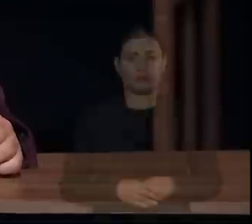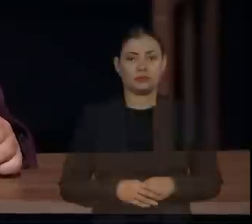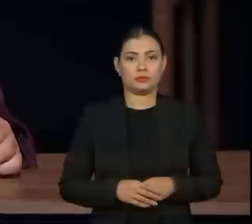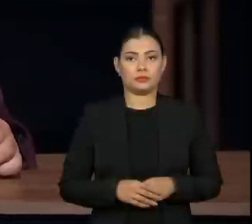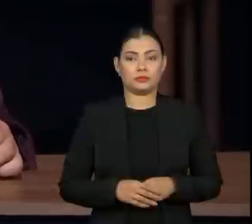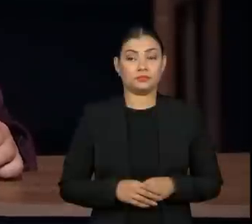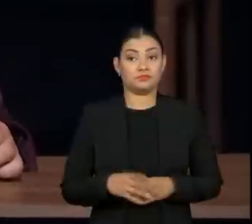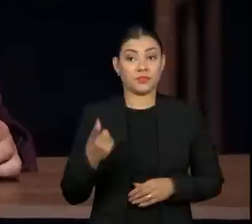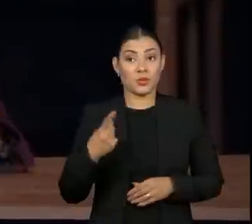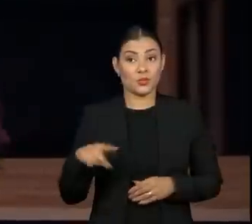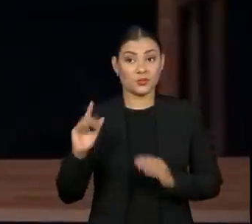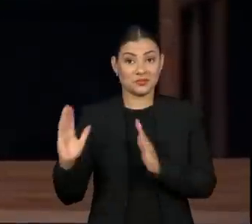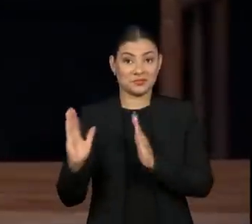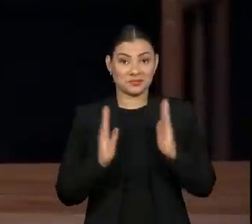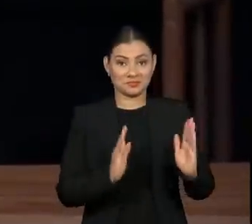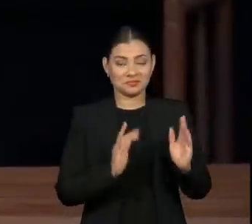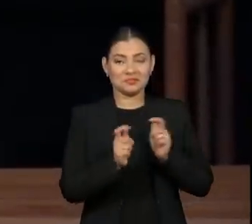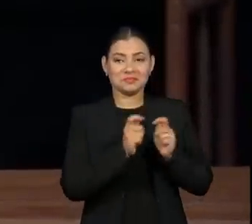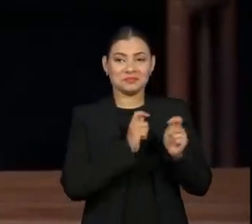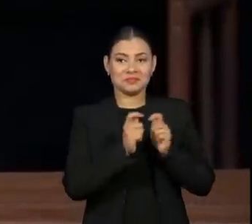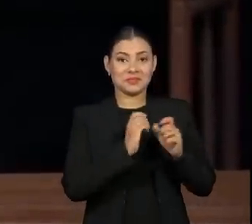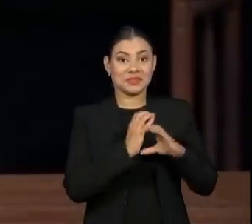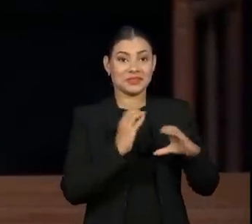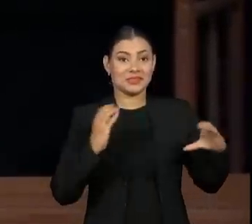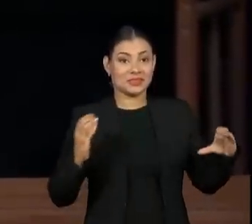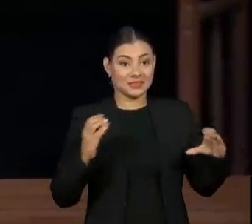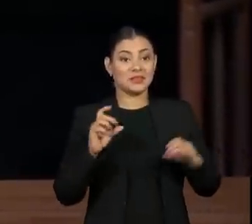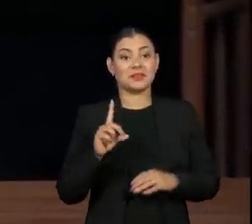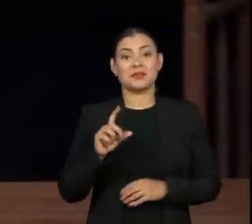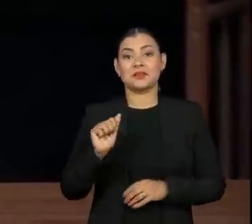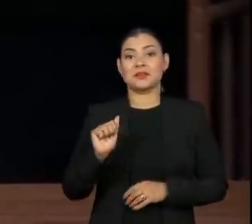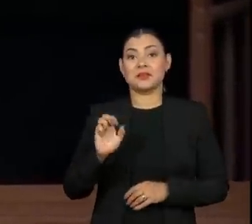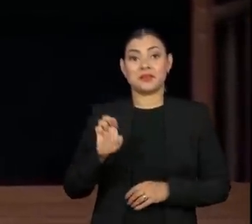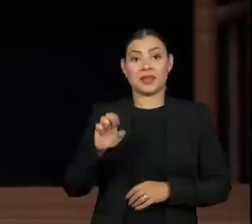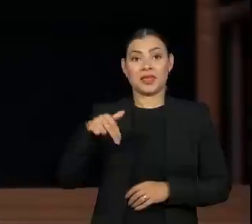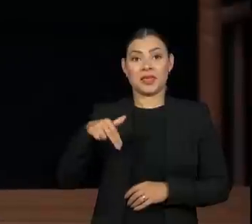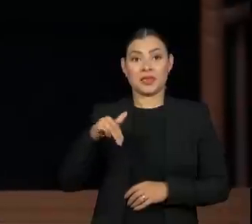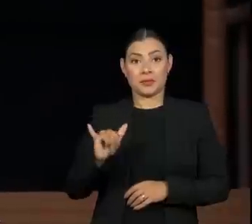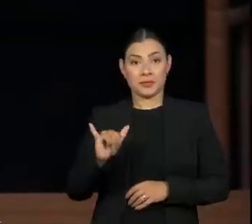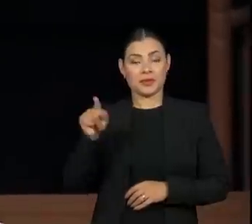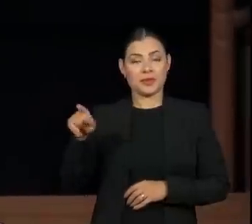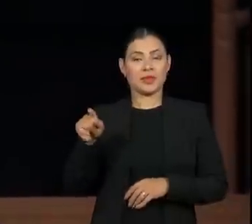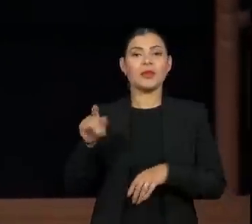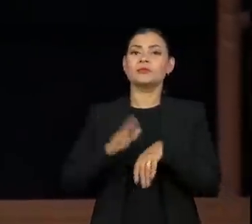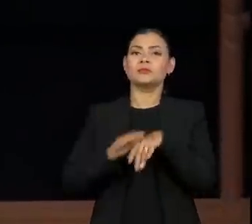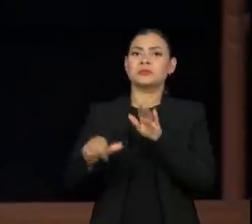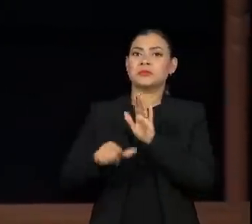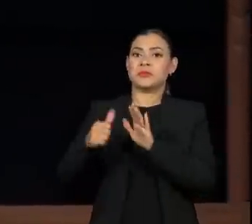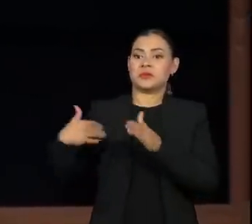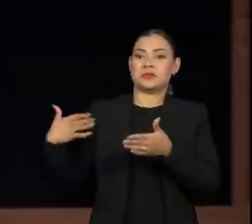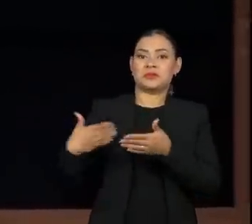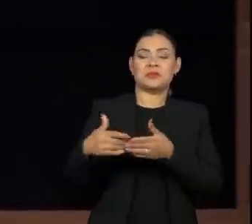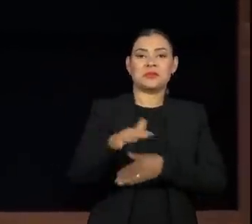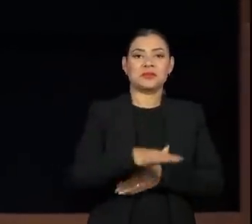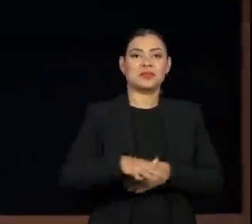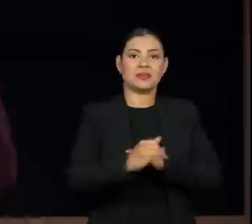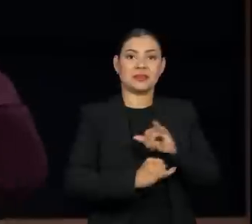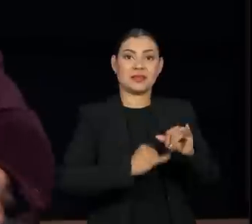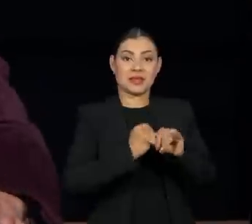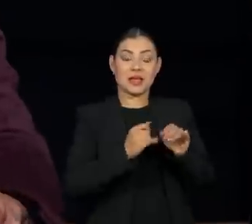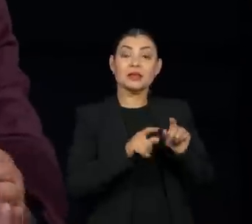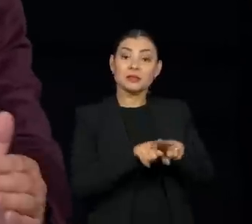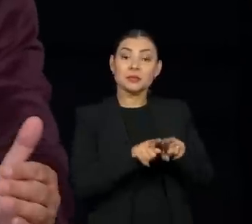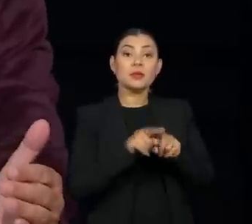Esta é a última parte do provoca com engenheiro de miguetico pioneiro da internet no Brasil o meu convidado nasceu em